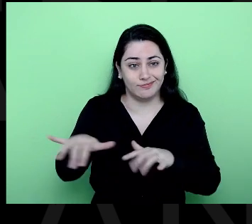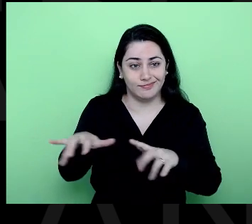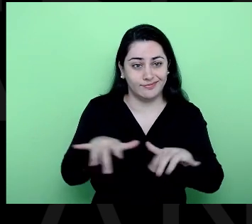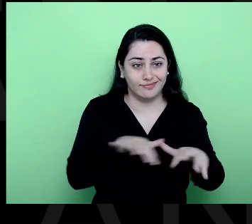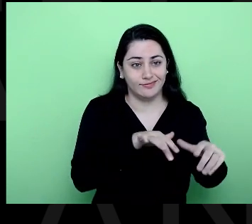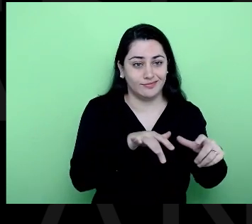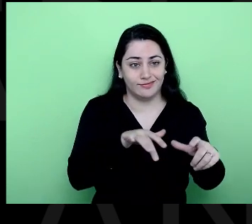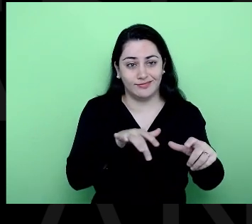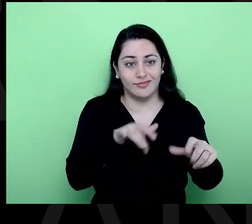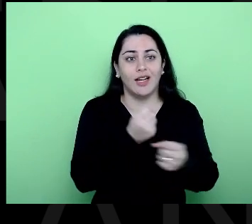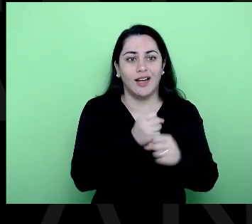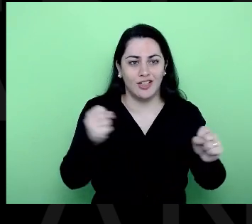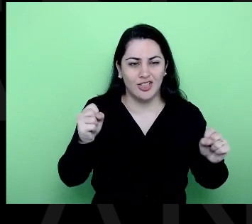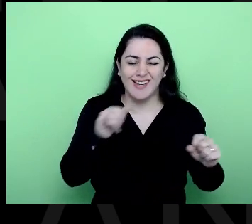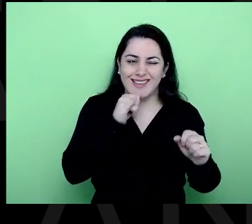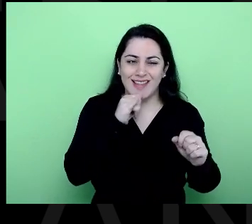Eu acho que hoje